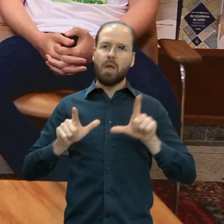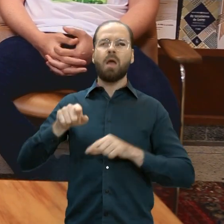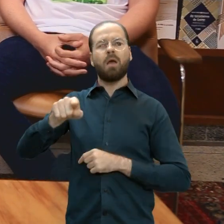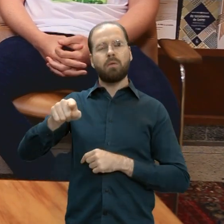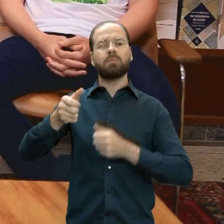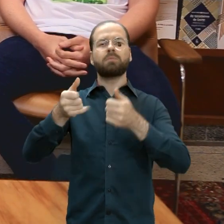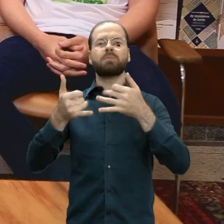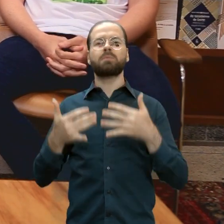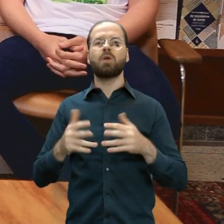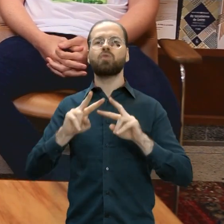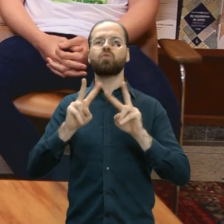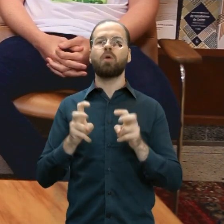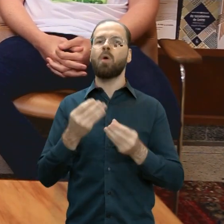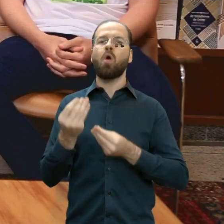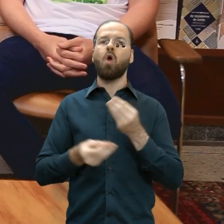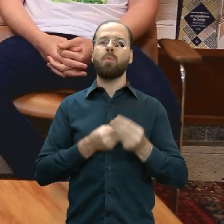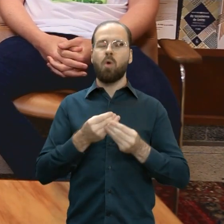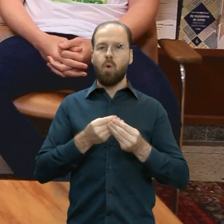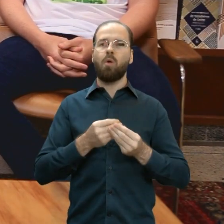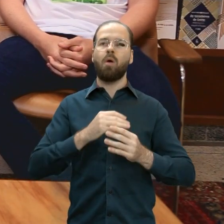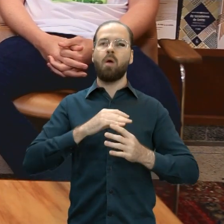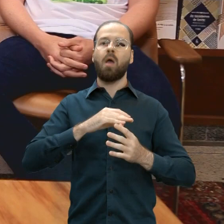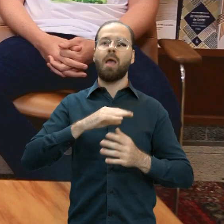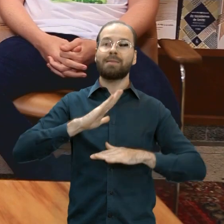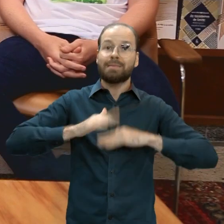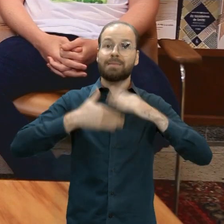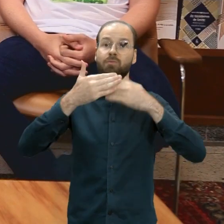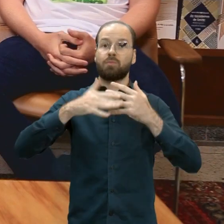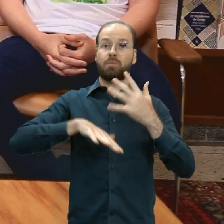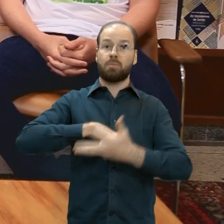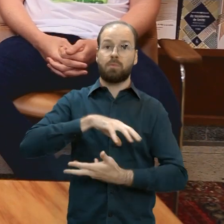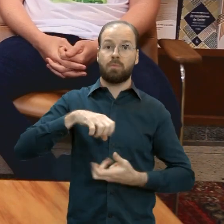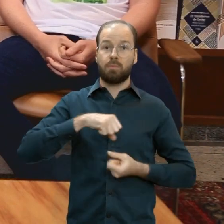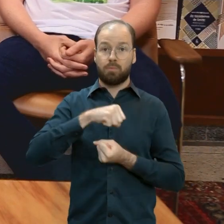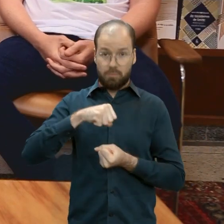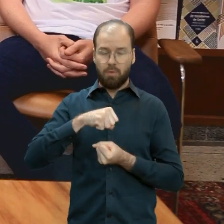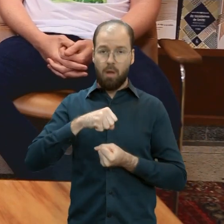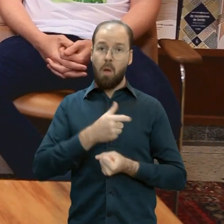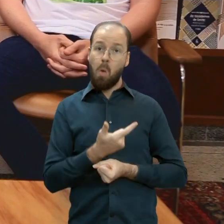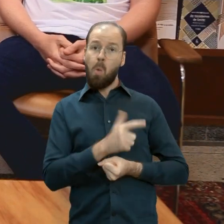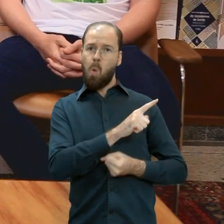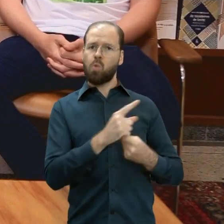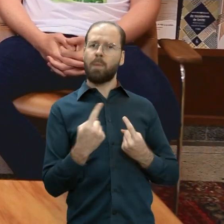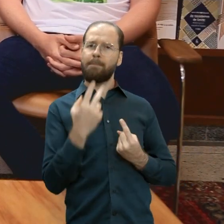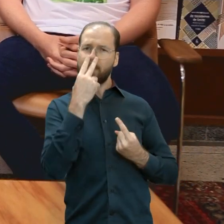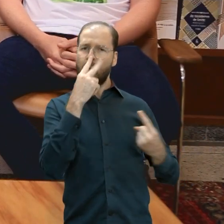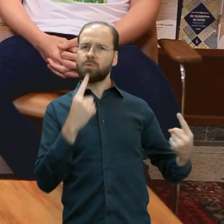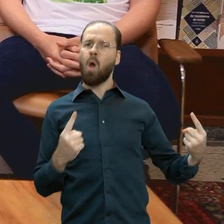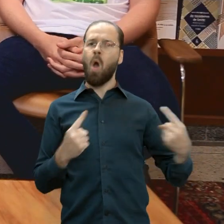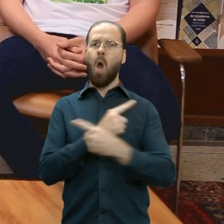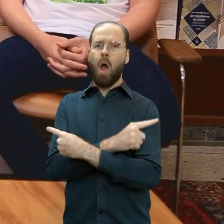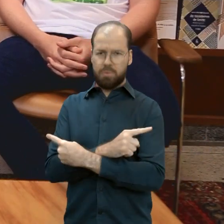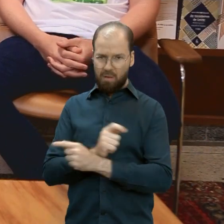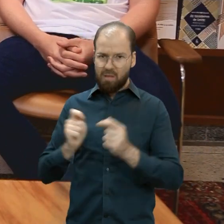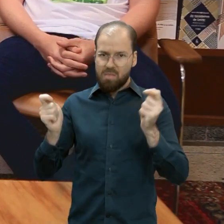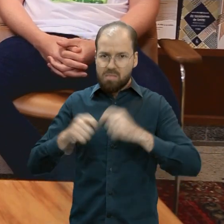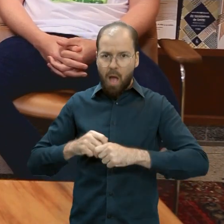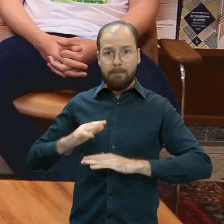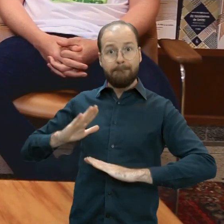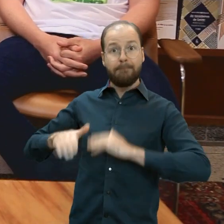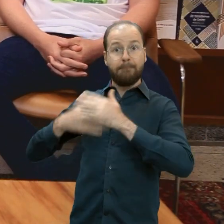vezes a gente até coloca como setores, como coisas opostas nessa área. É possível se desenvolver de